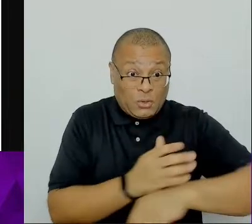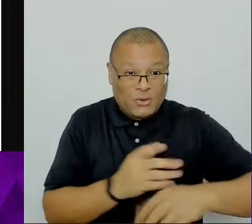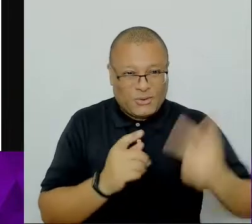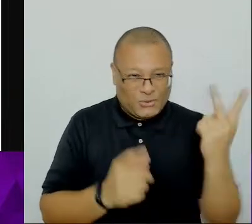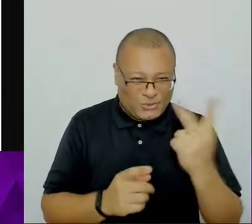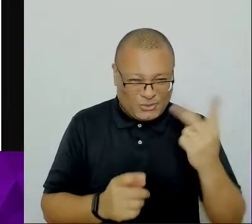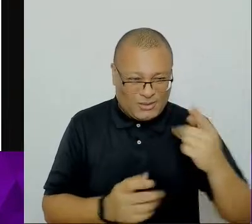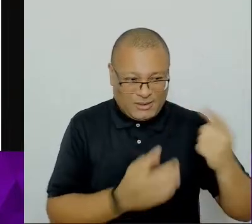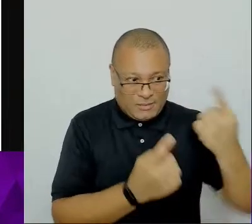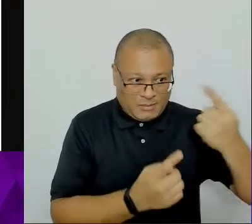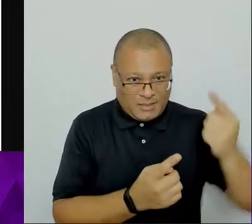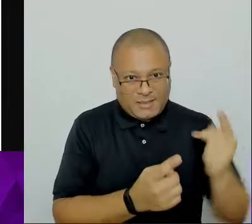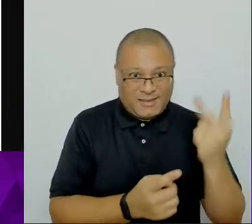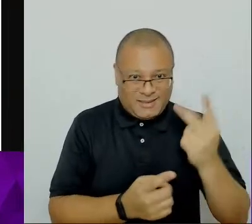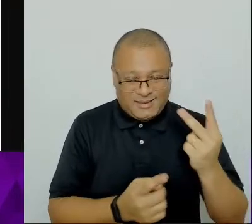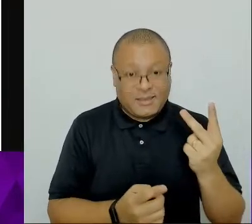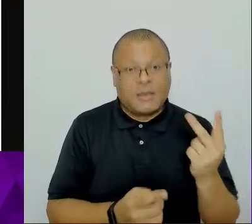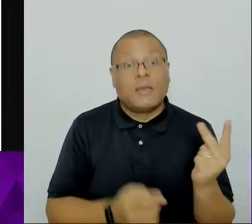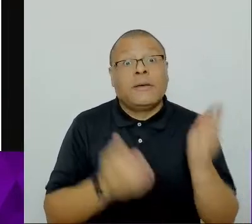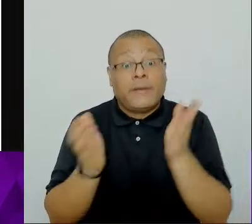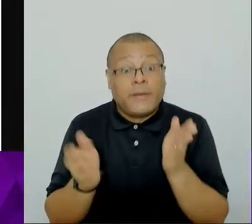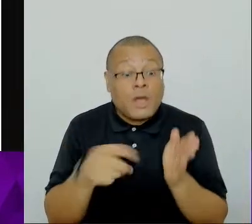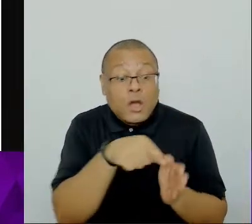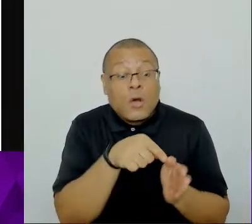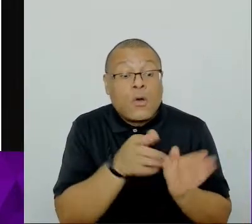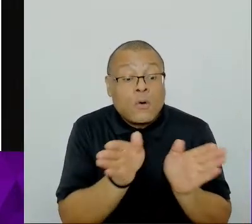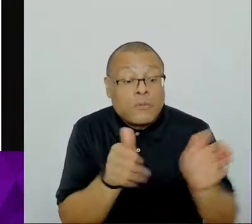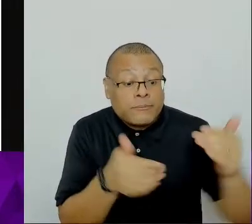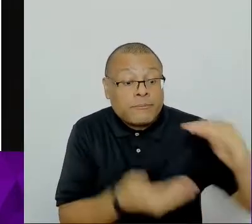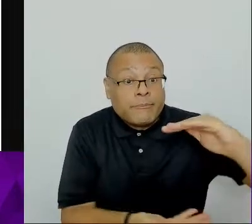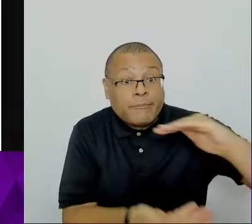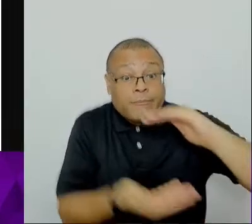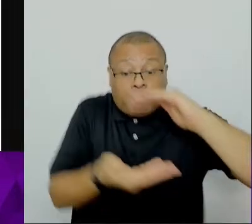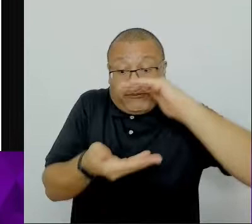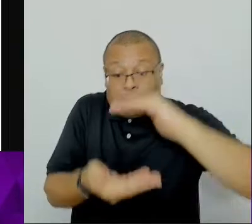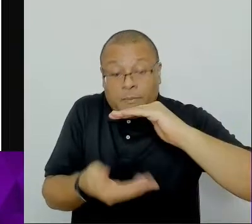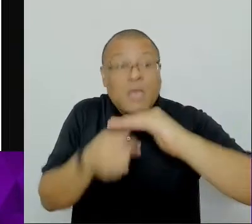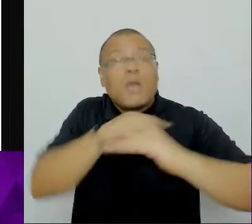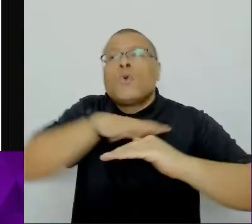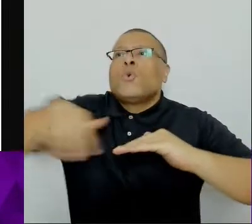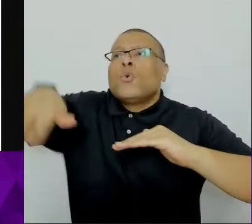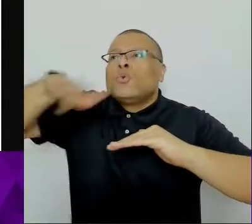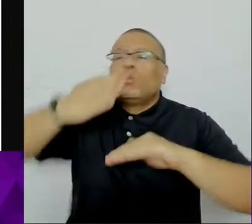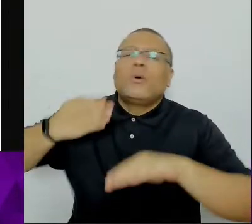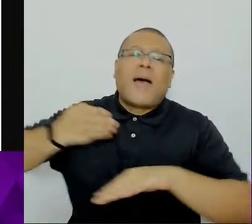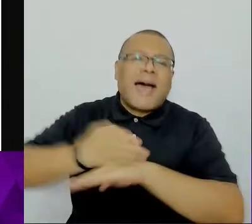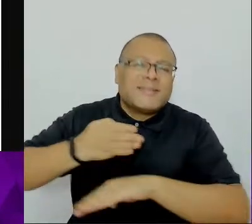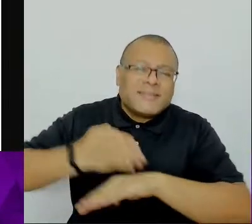desafios, a parte de empacotar esse modelo, garantir que ele tem a latência